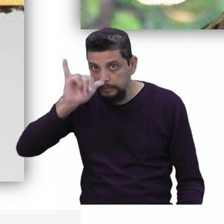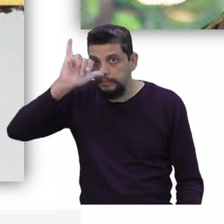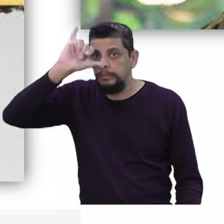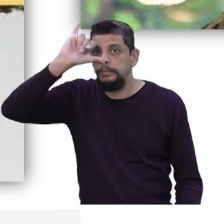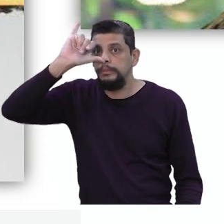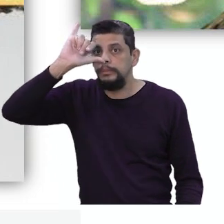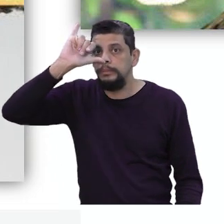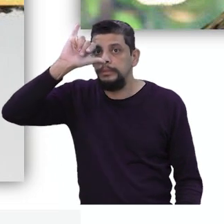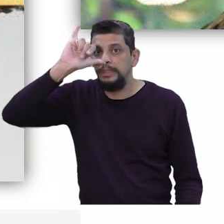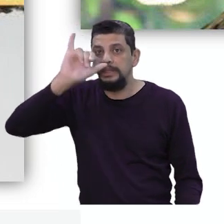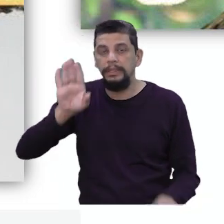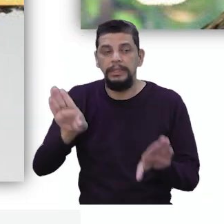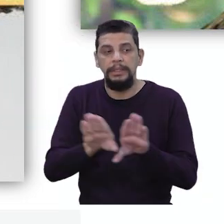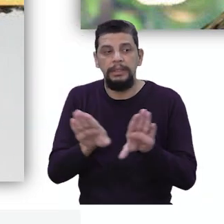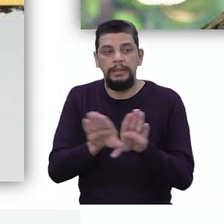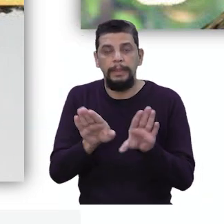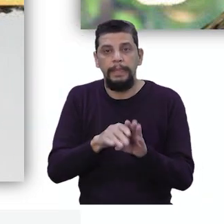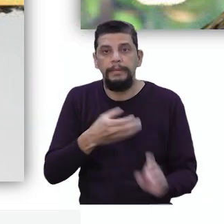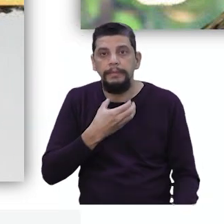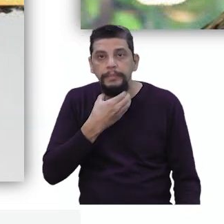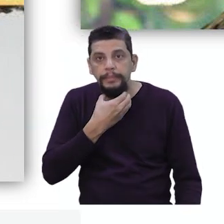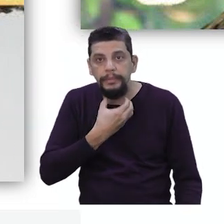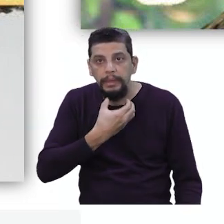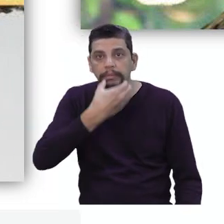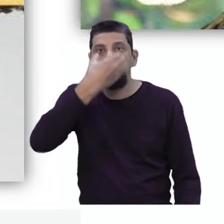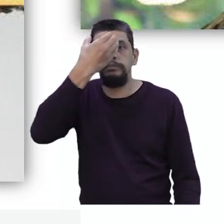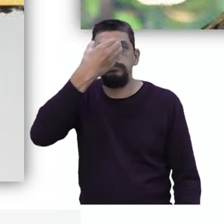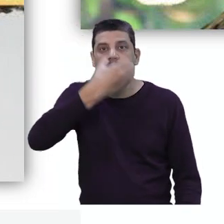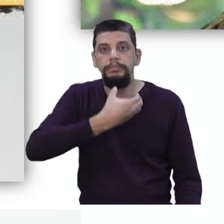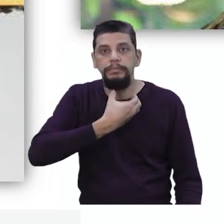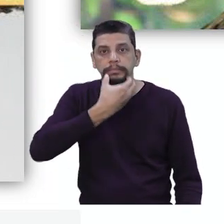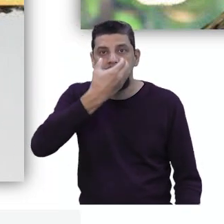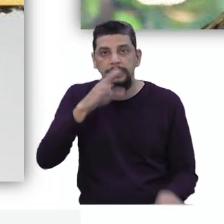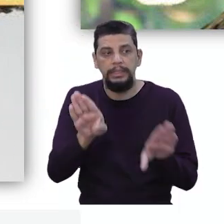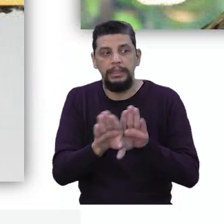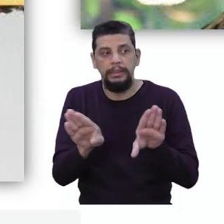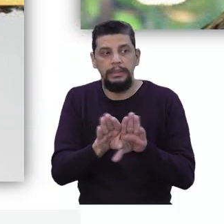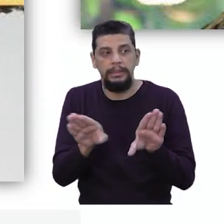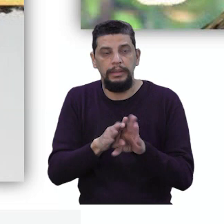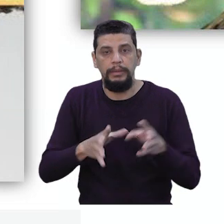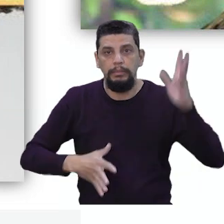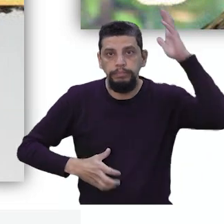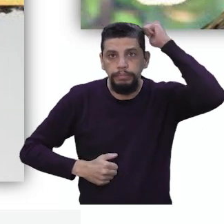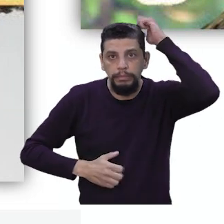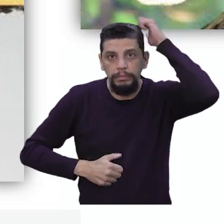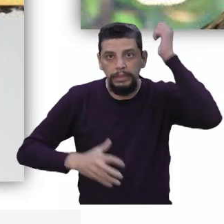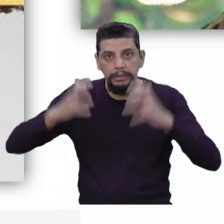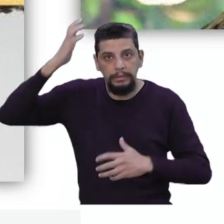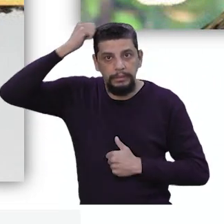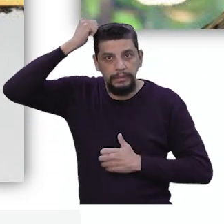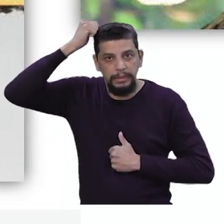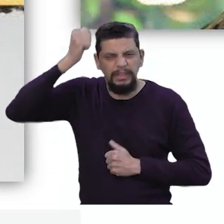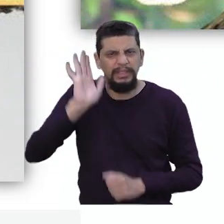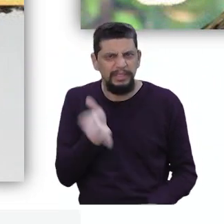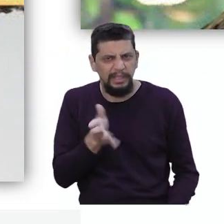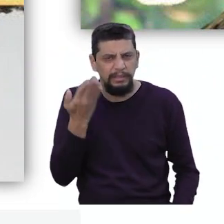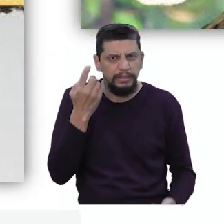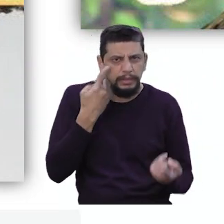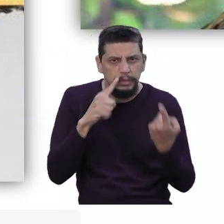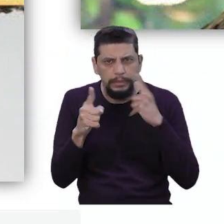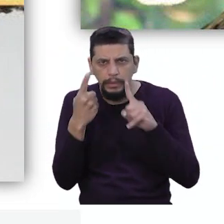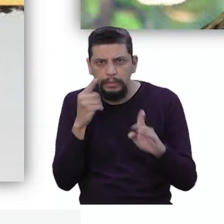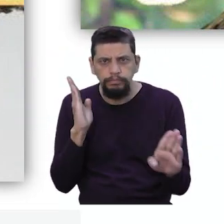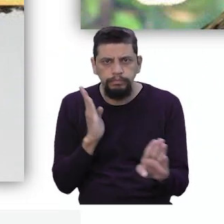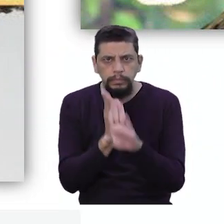que enorme. A girafa também está ali e tem um macaco. Você já